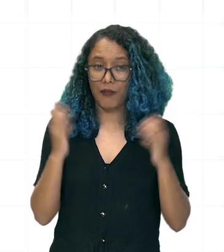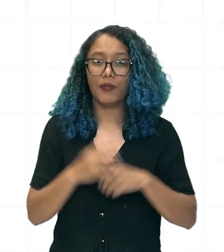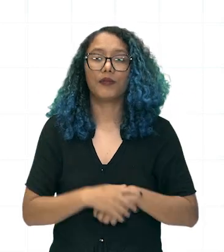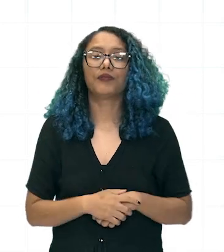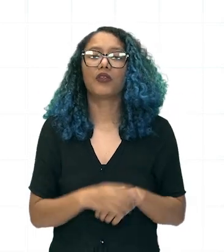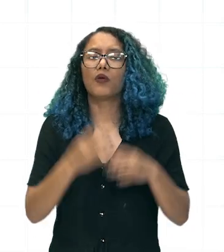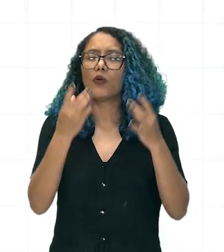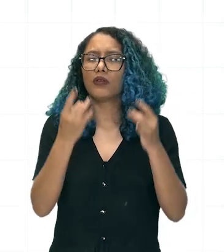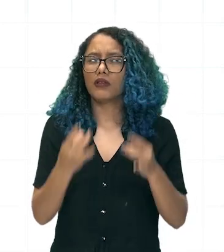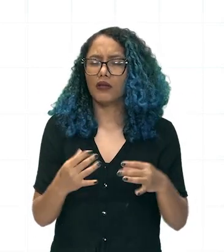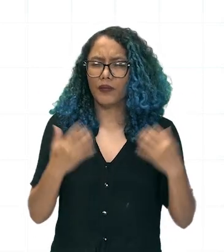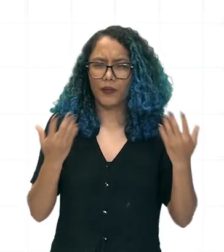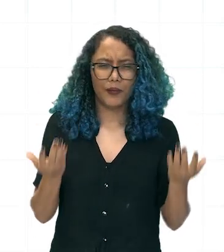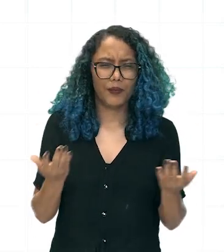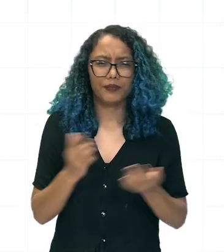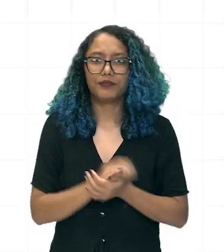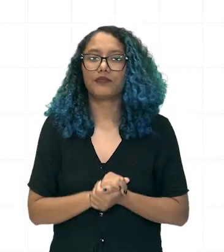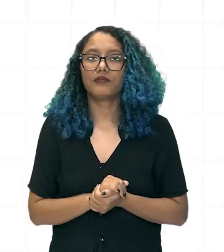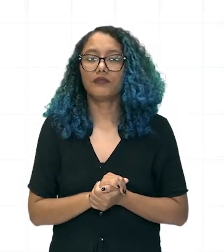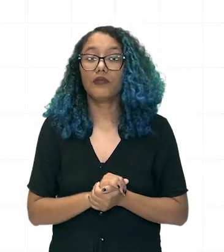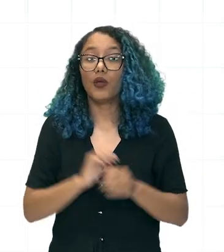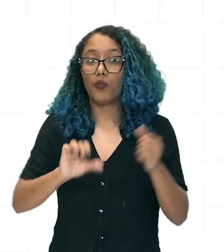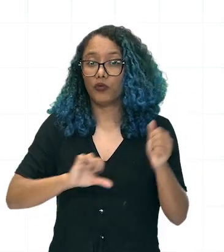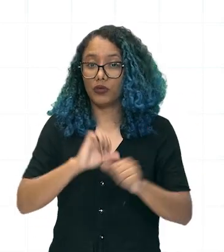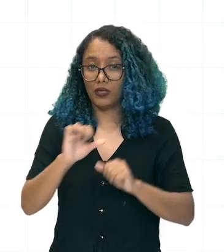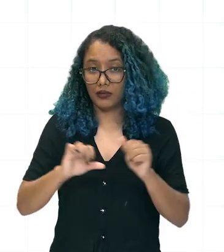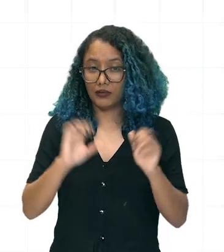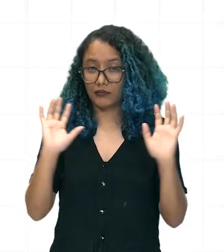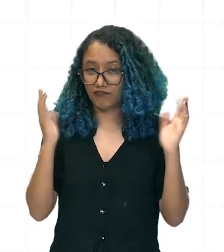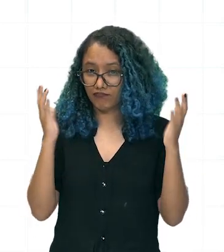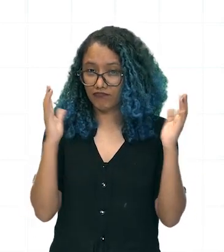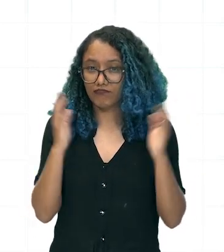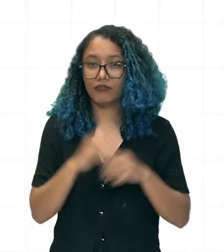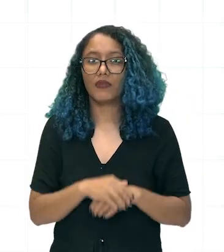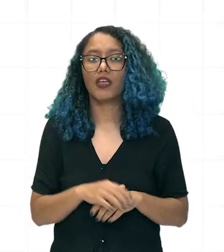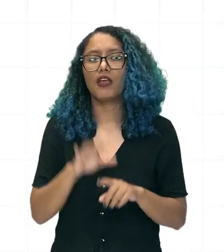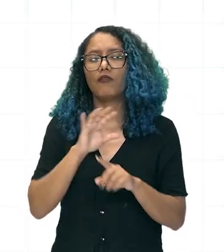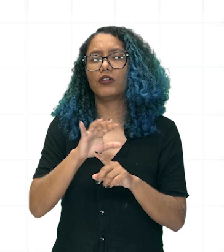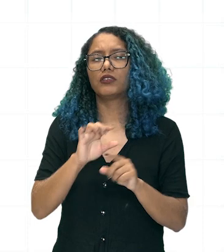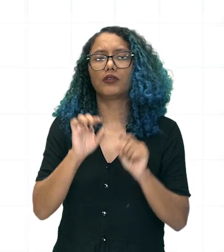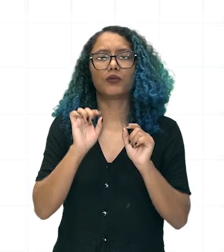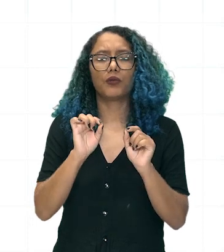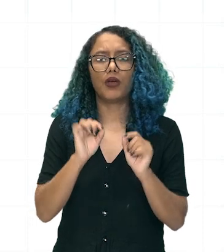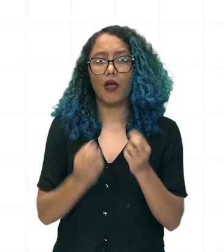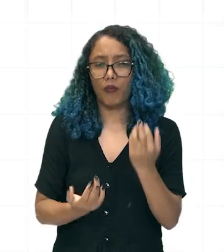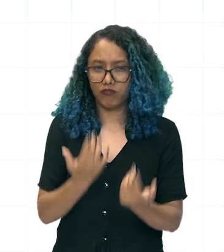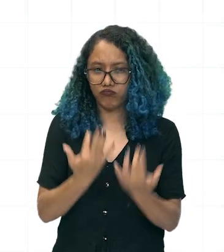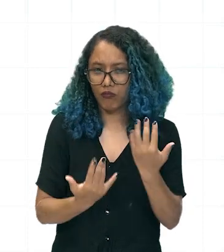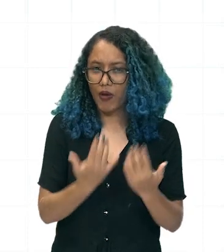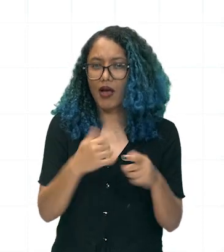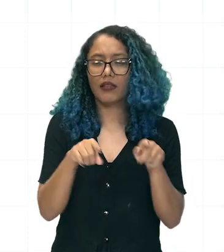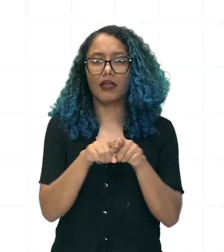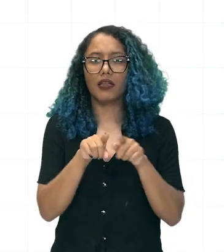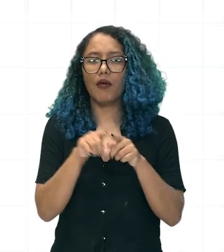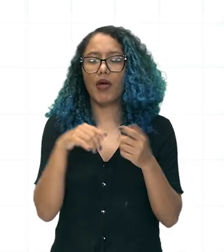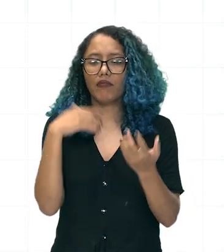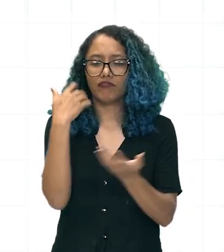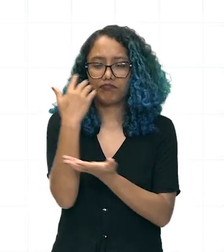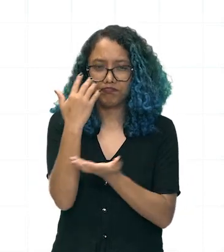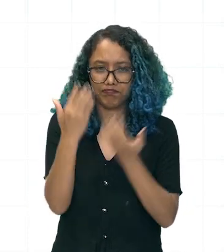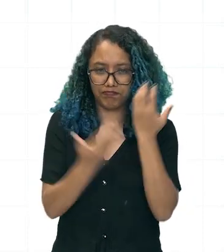clima. E no detalhamento, nós vamos ver mudanças climáticas influenciadas pelas queimadas